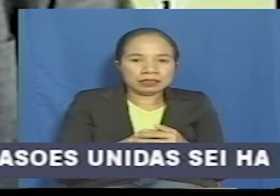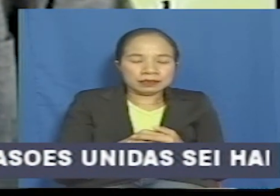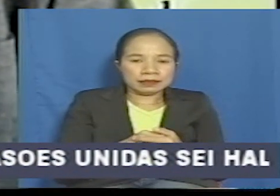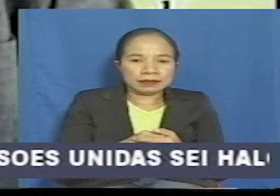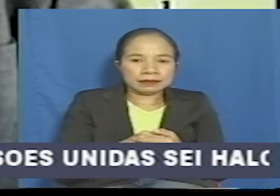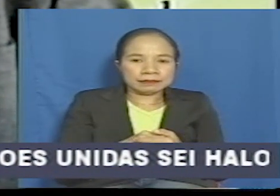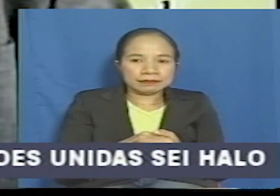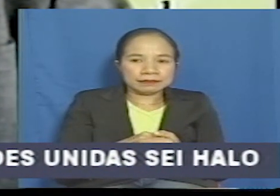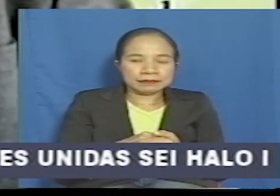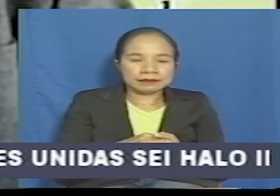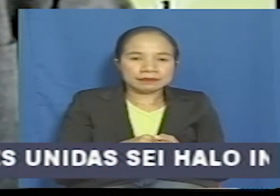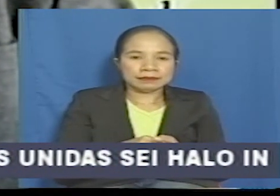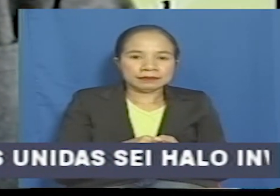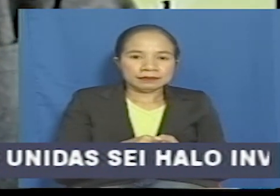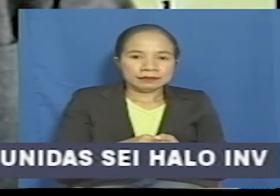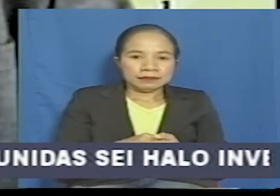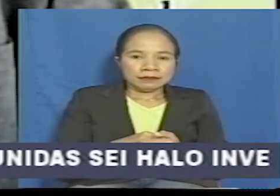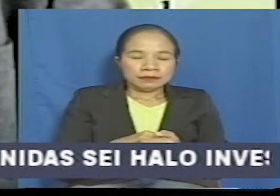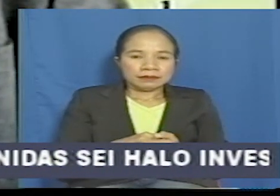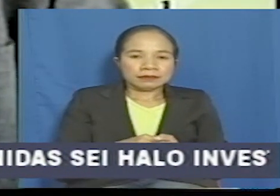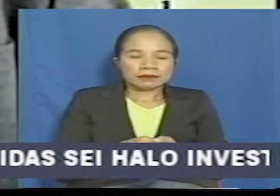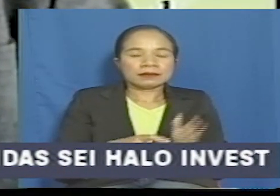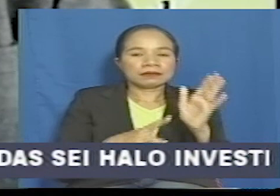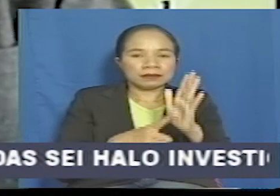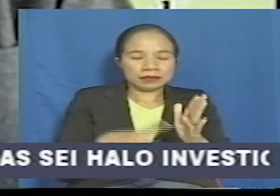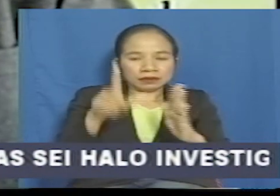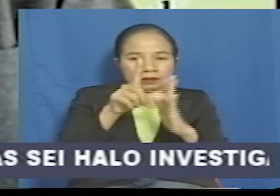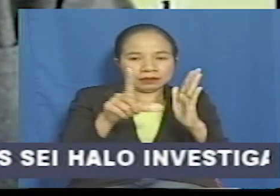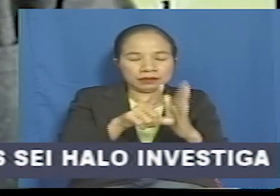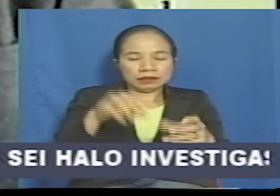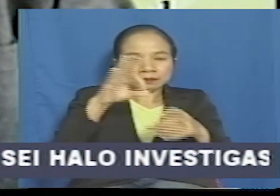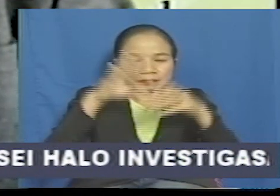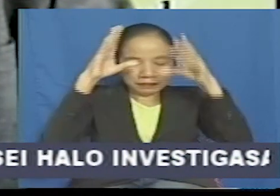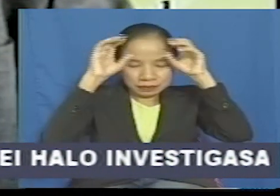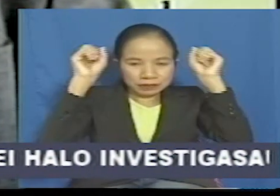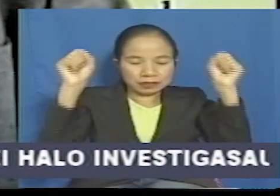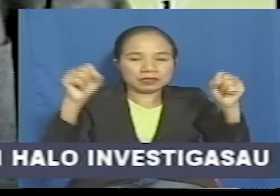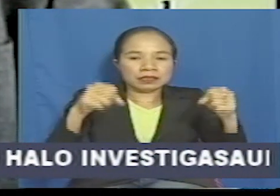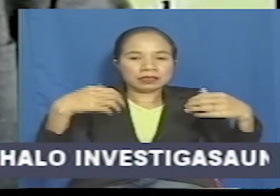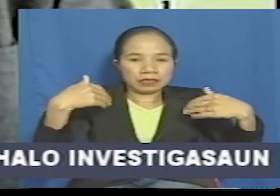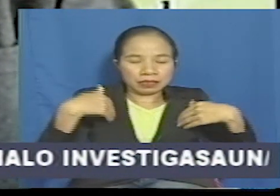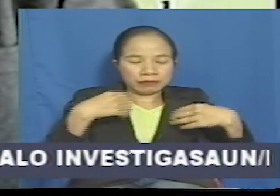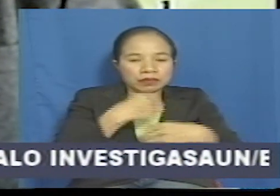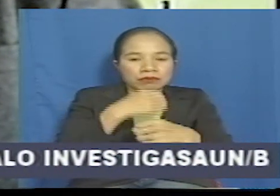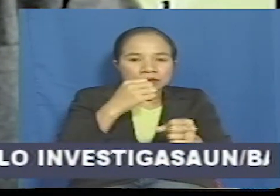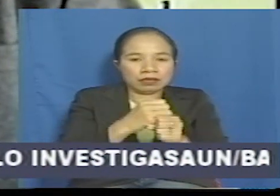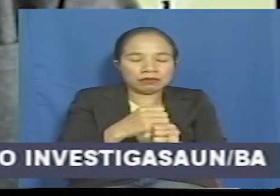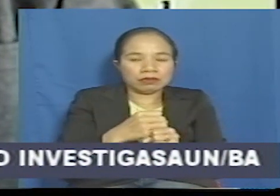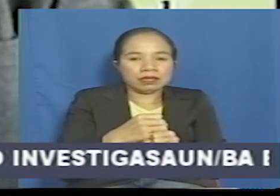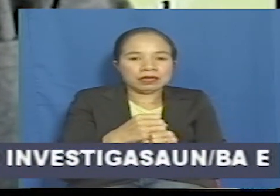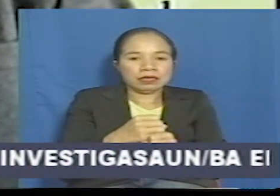Fulano, agosto, setembro, a apresentação de lista candidatura para a presidência da República, como a Ihaona, a Tinhalona.